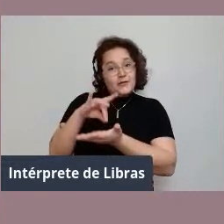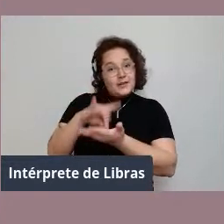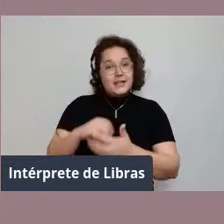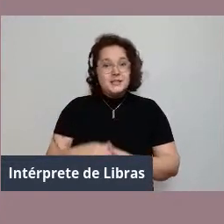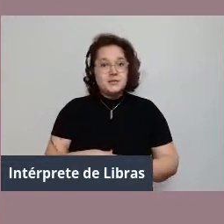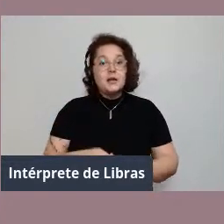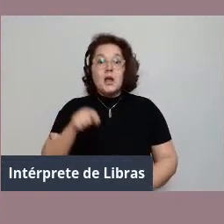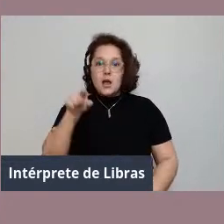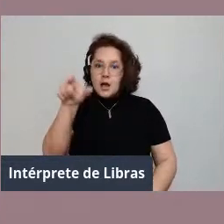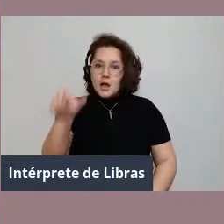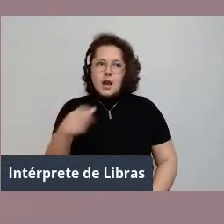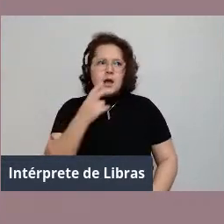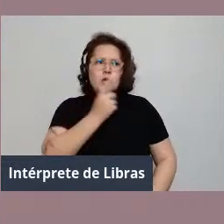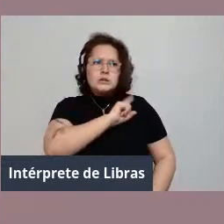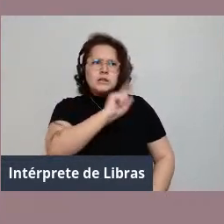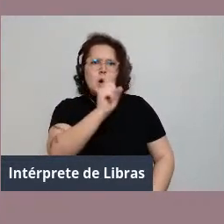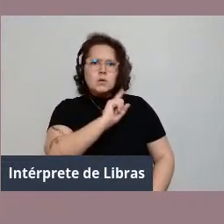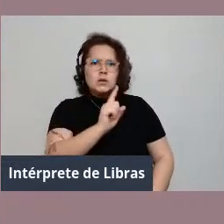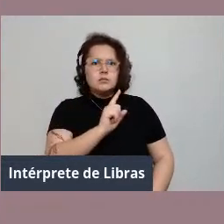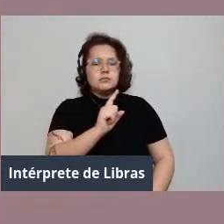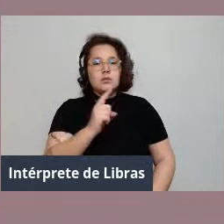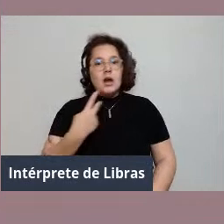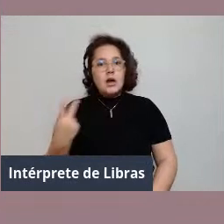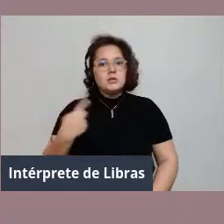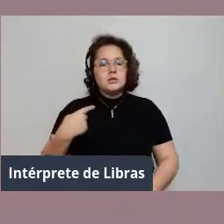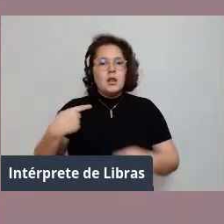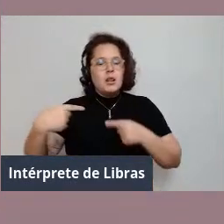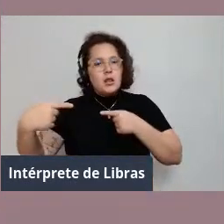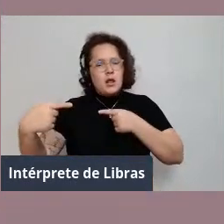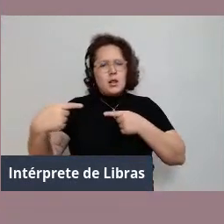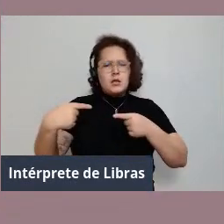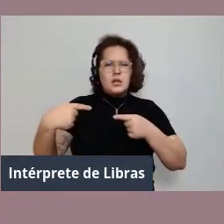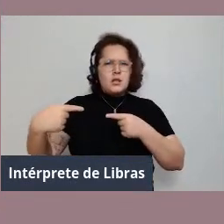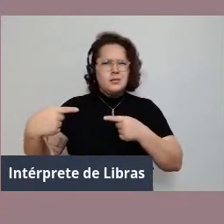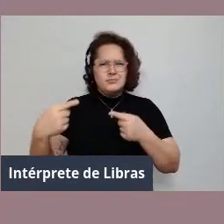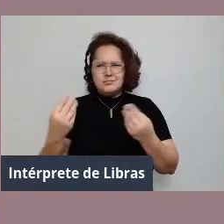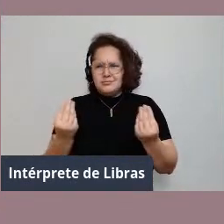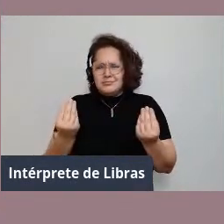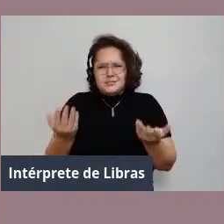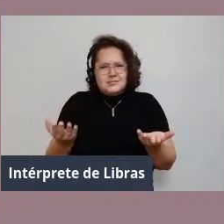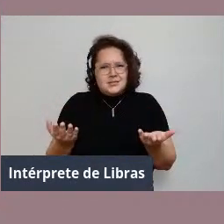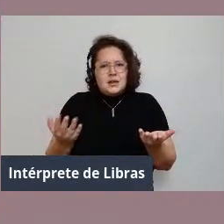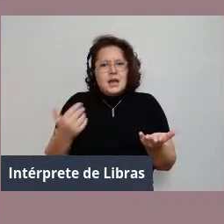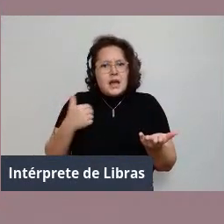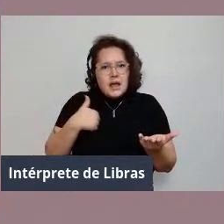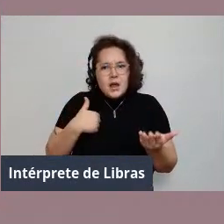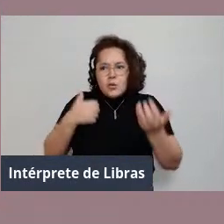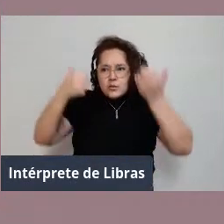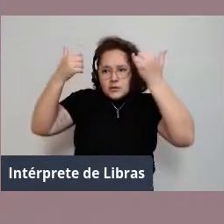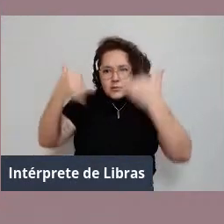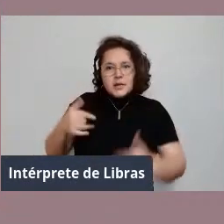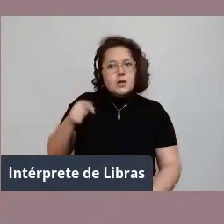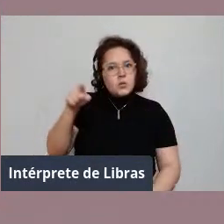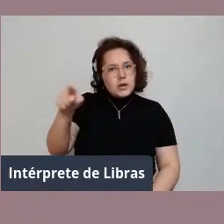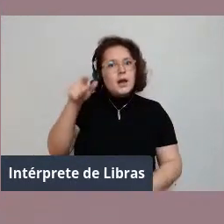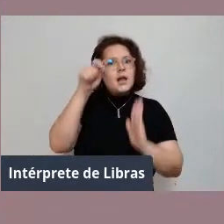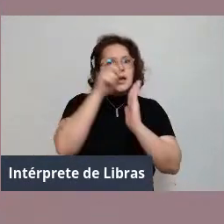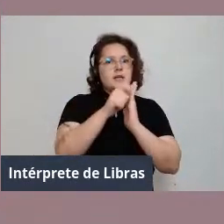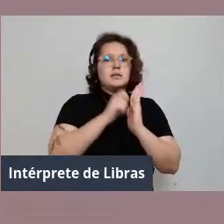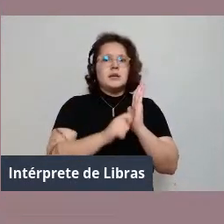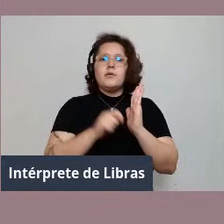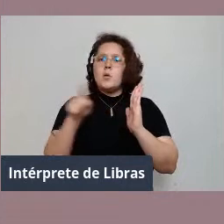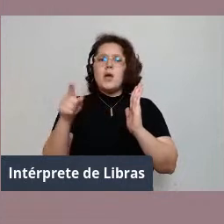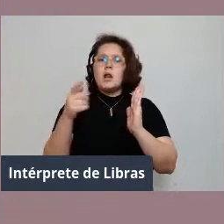a negar. Era uma discussão ridícula, eu garantindo que ela escrevera algo de que não se lembrava e que se recusava a